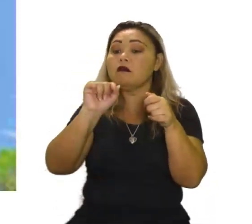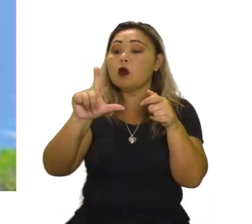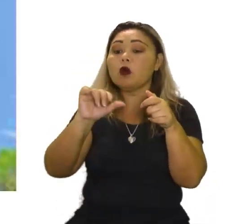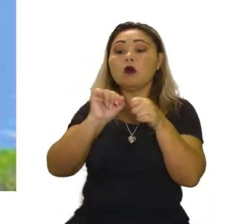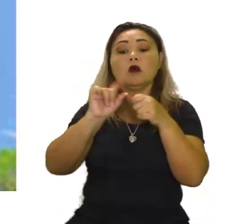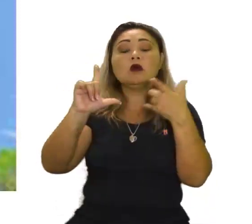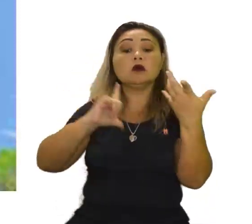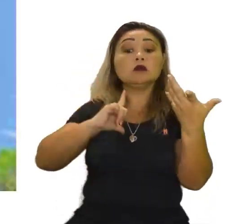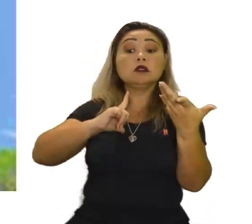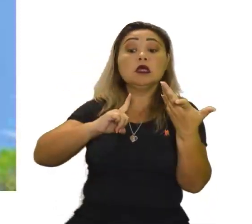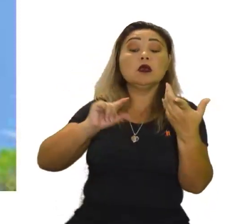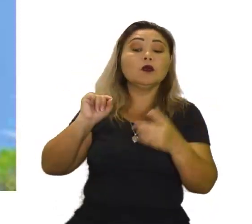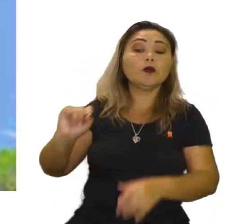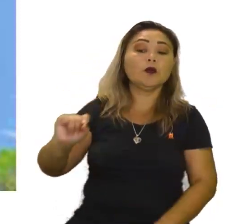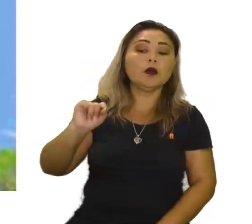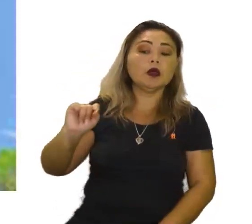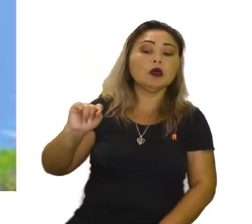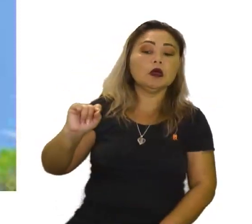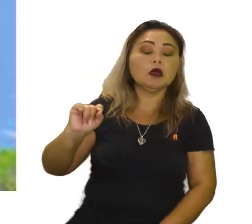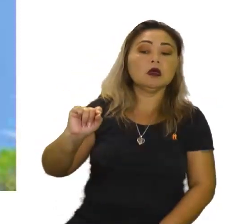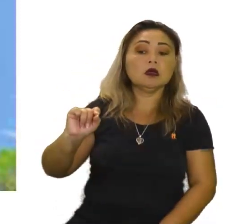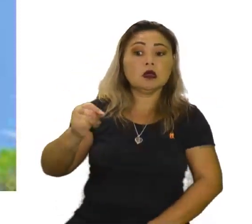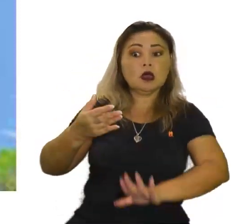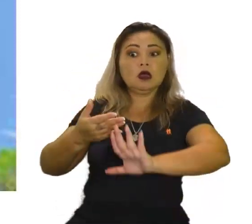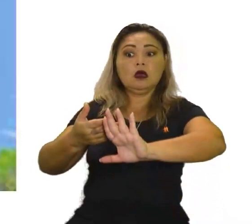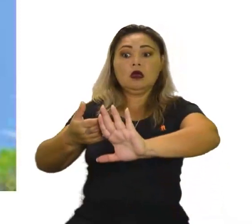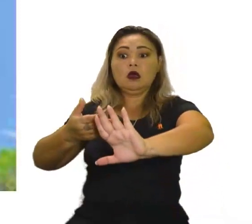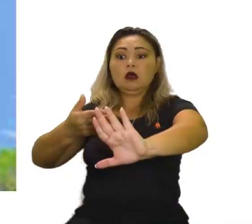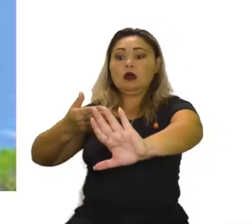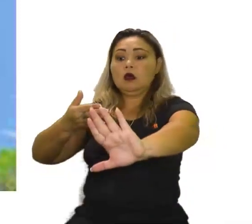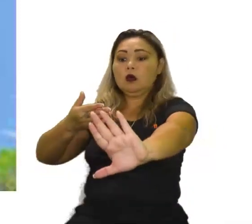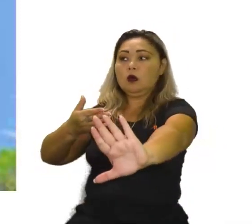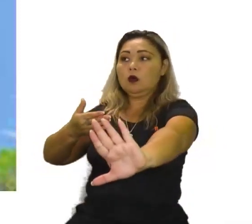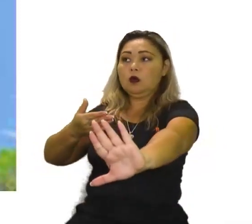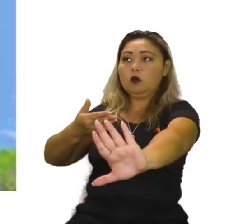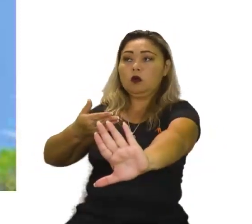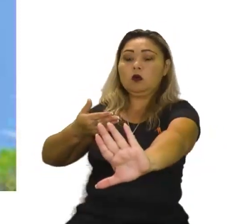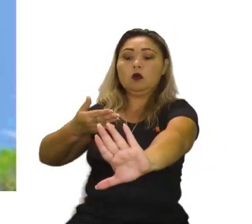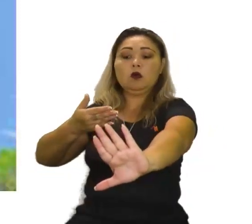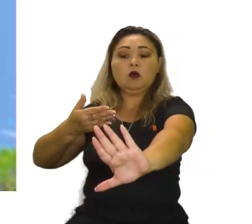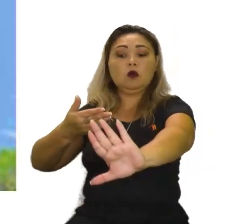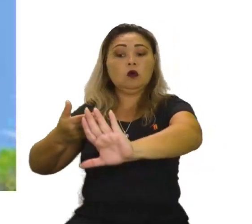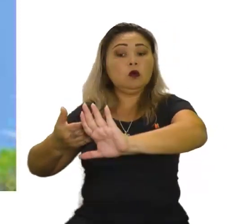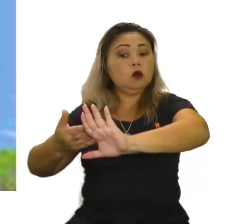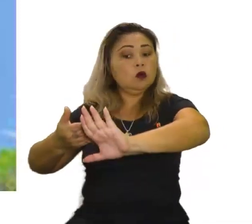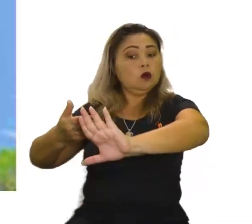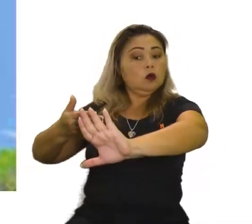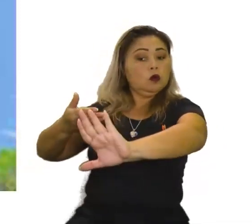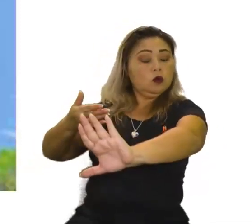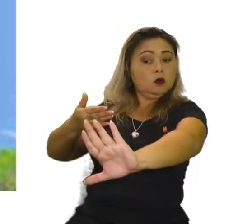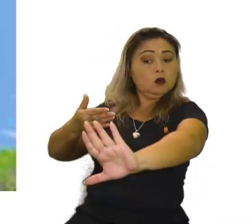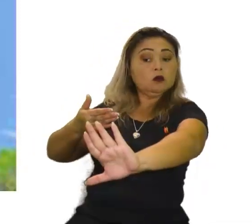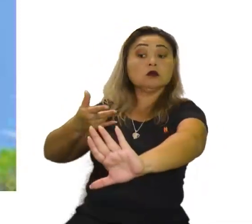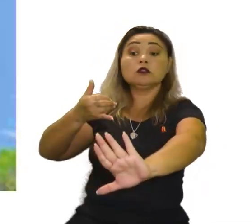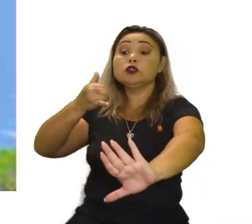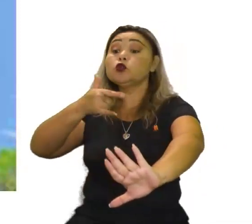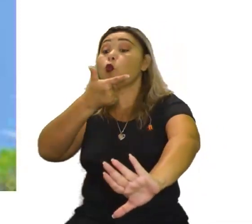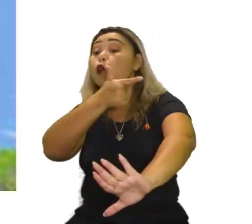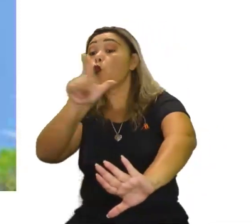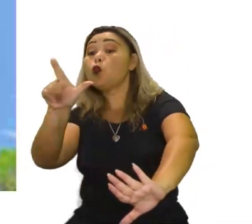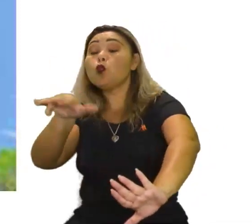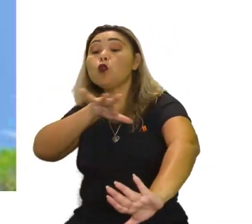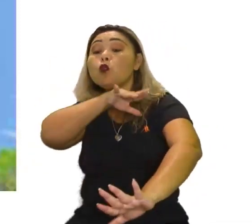que ter o quê, professor? Uma certa distância da criação, uma certa distância de criações de animais,